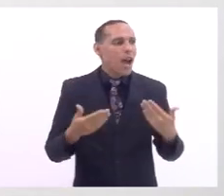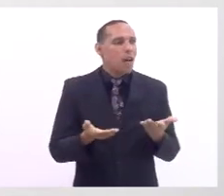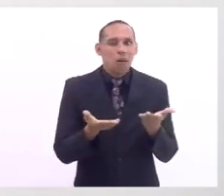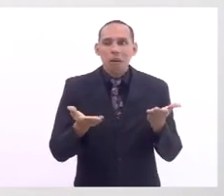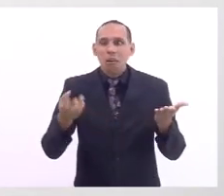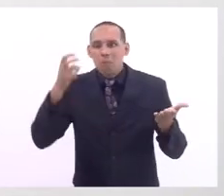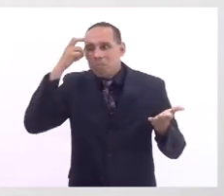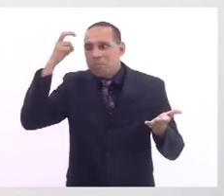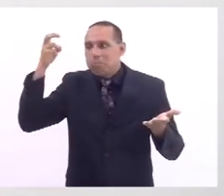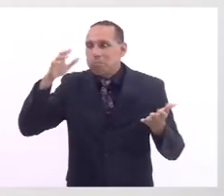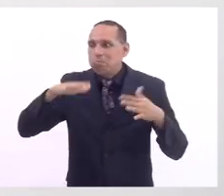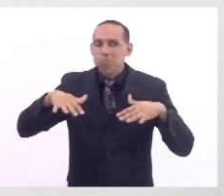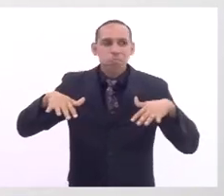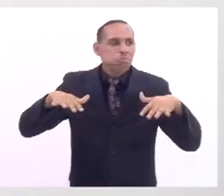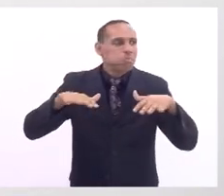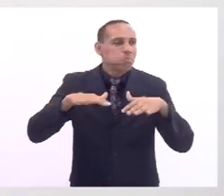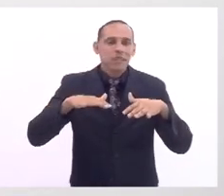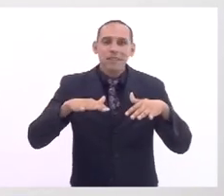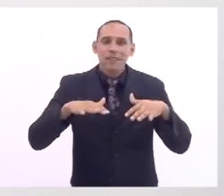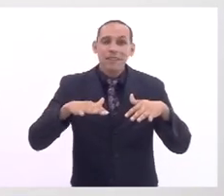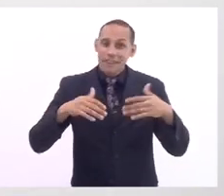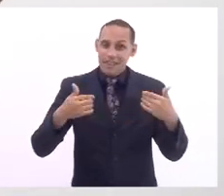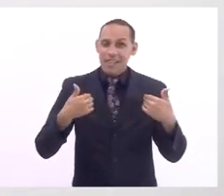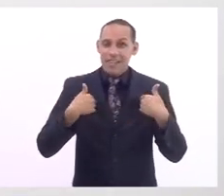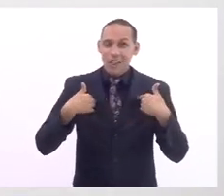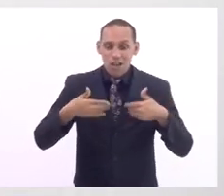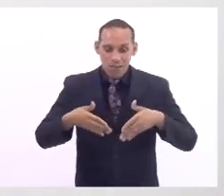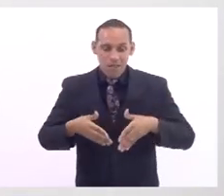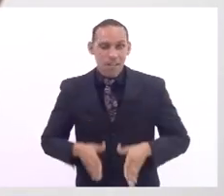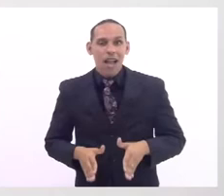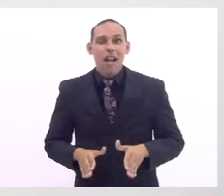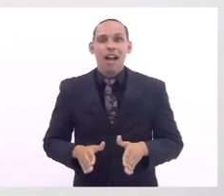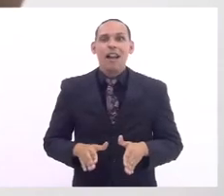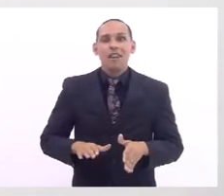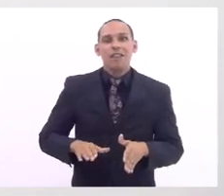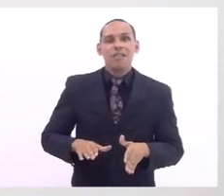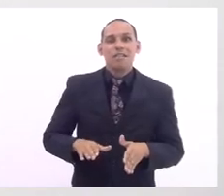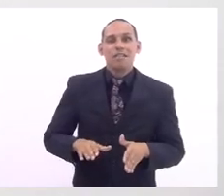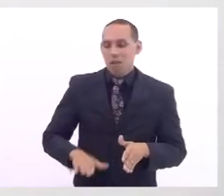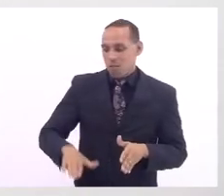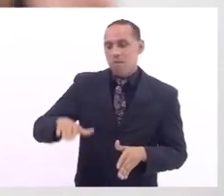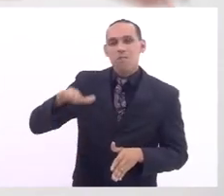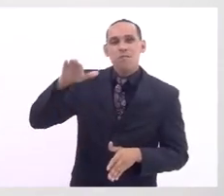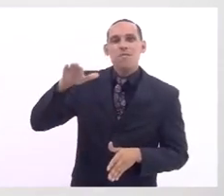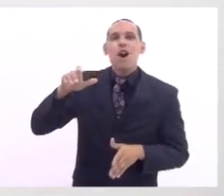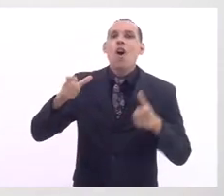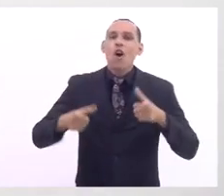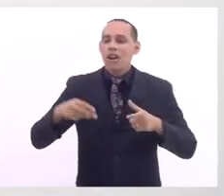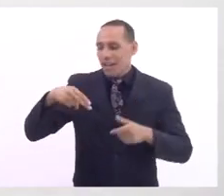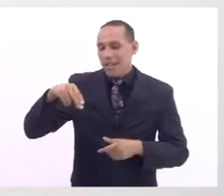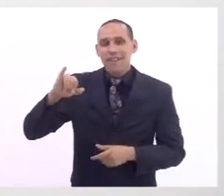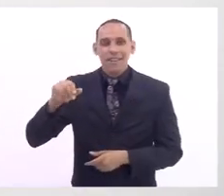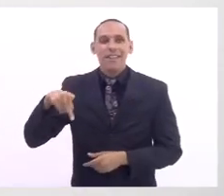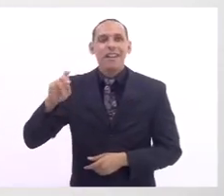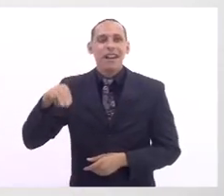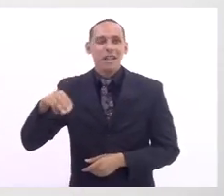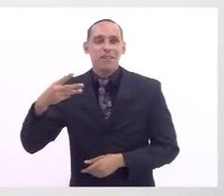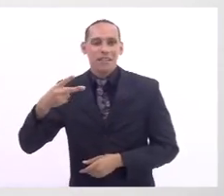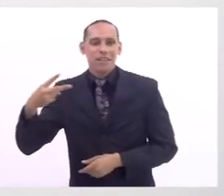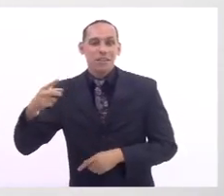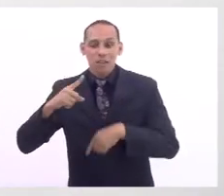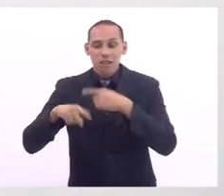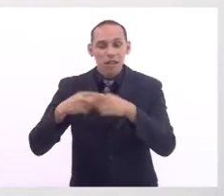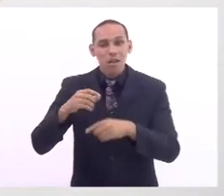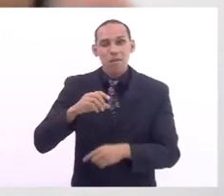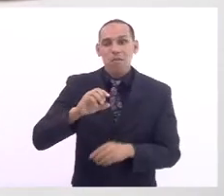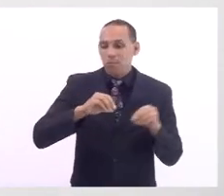inteligente para caramba enfim para quem eu por exemplo eu sou nós fica lá no 32 que em Nova Iguaçu depois fui morar em Campo Grande onde estou até